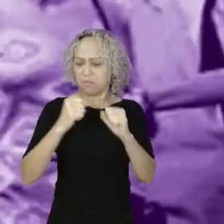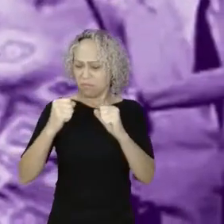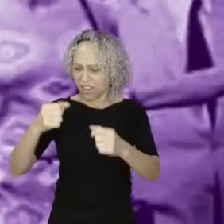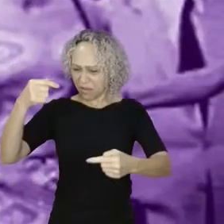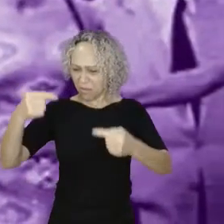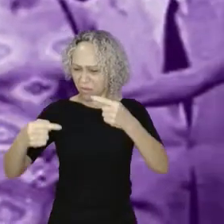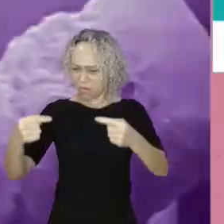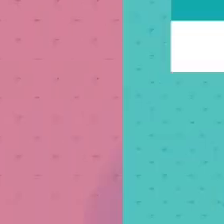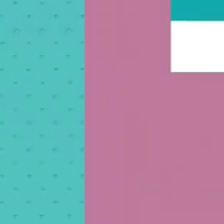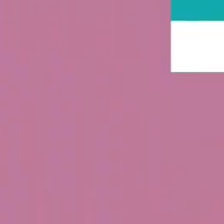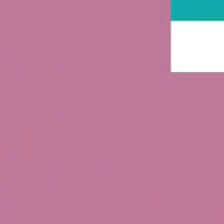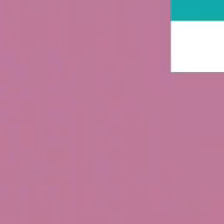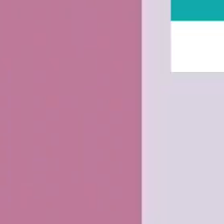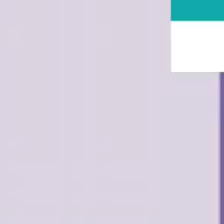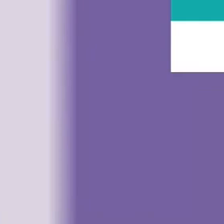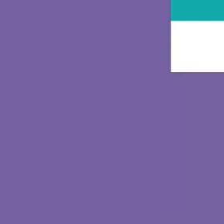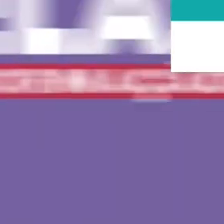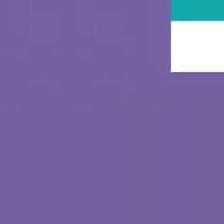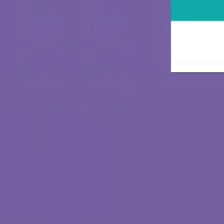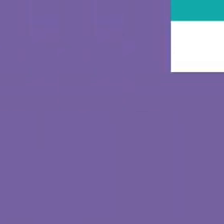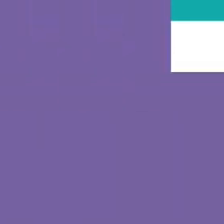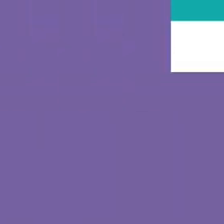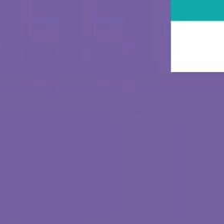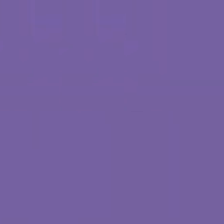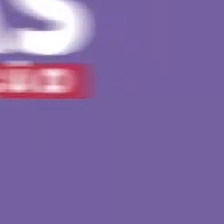de poder.